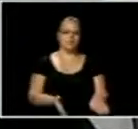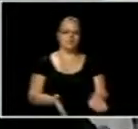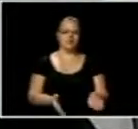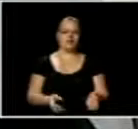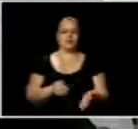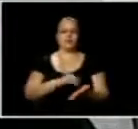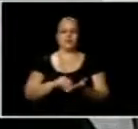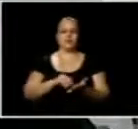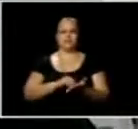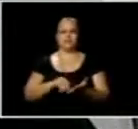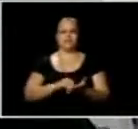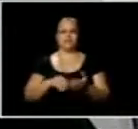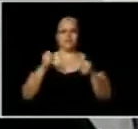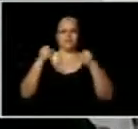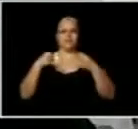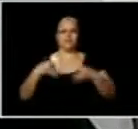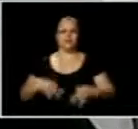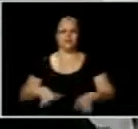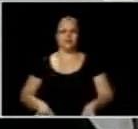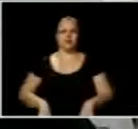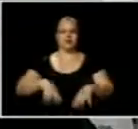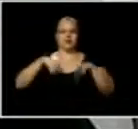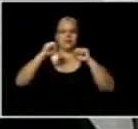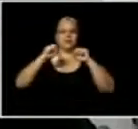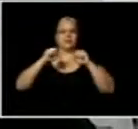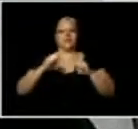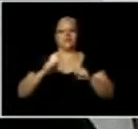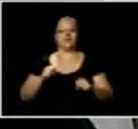O que eu fico bobo de ver,